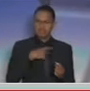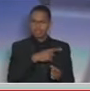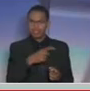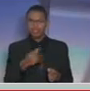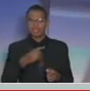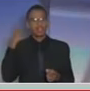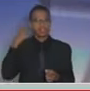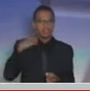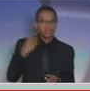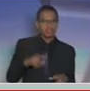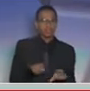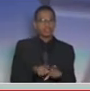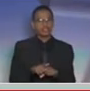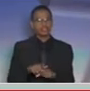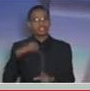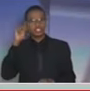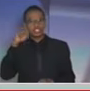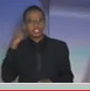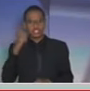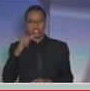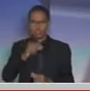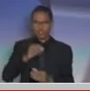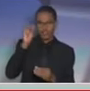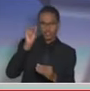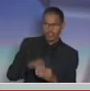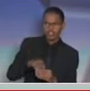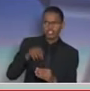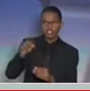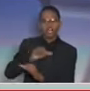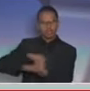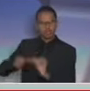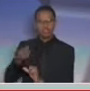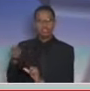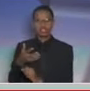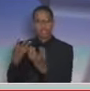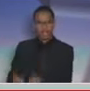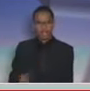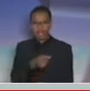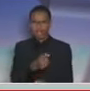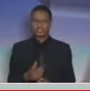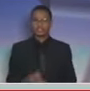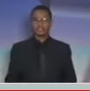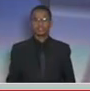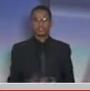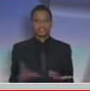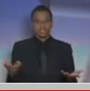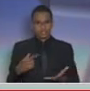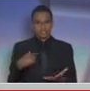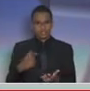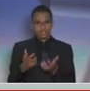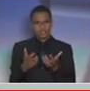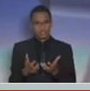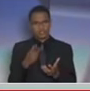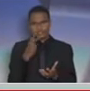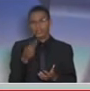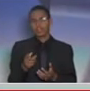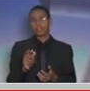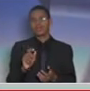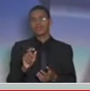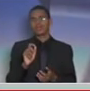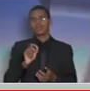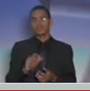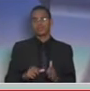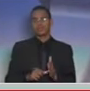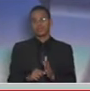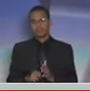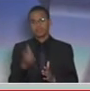os senadores que votam nessas reformas. Agora, eu queria, senhor presidente, dizer o seguinte,